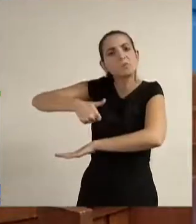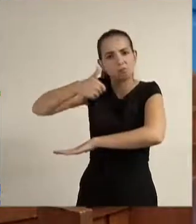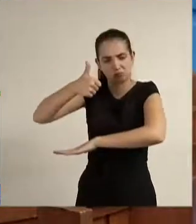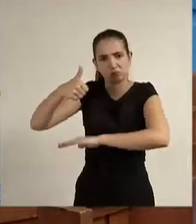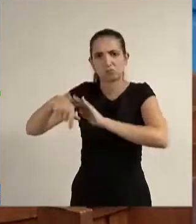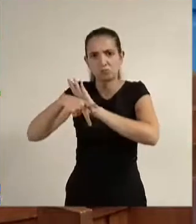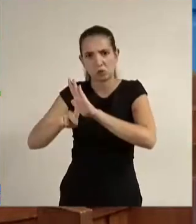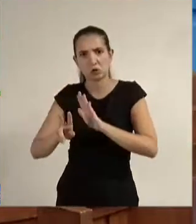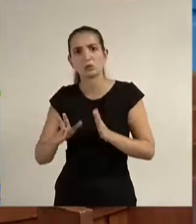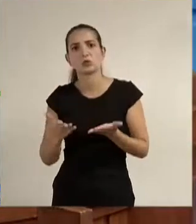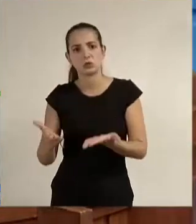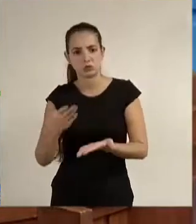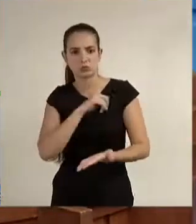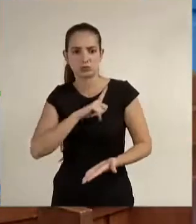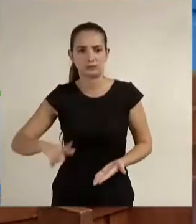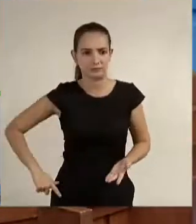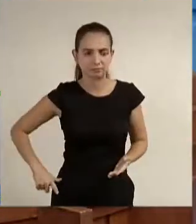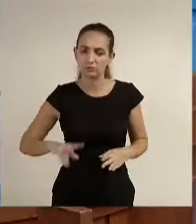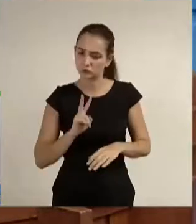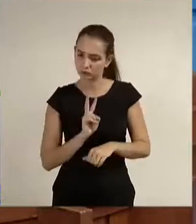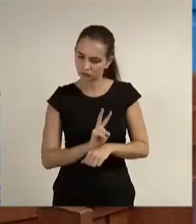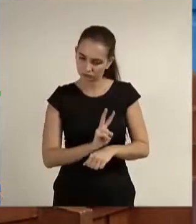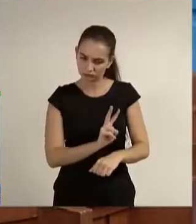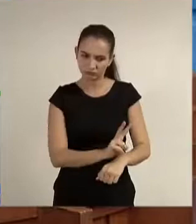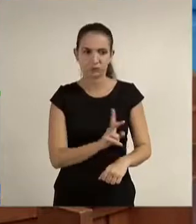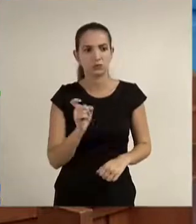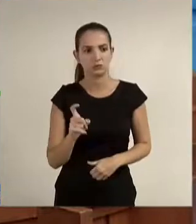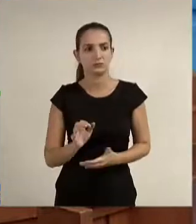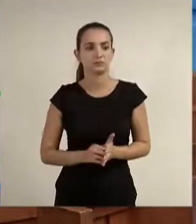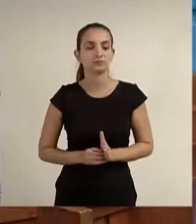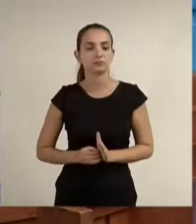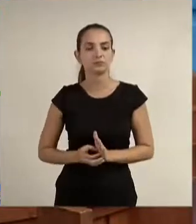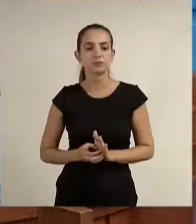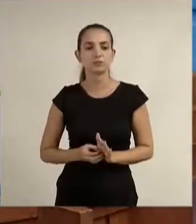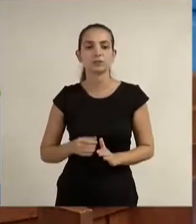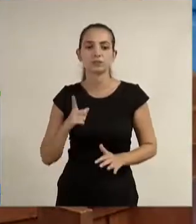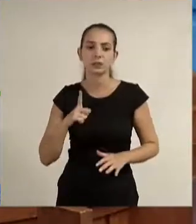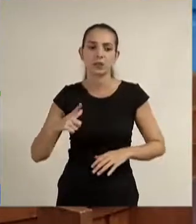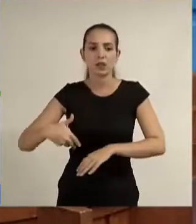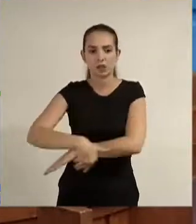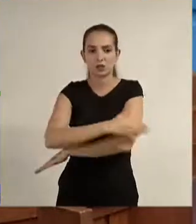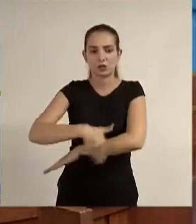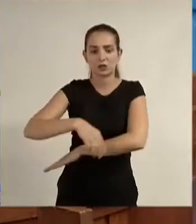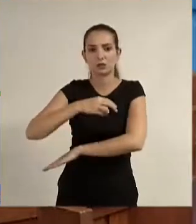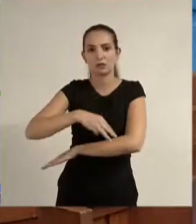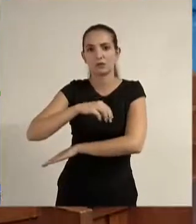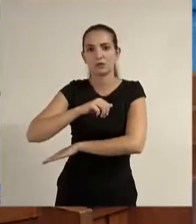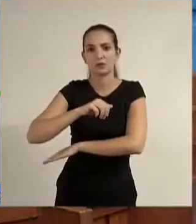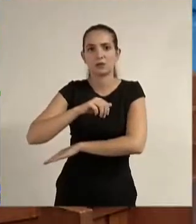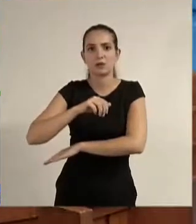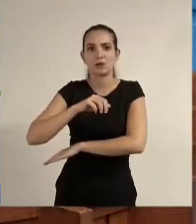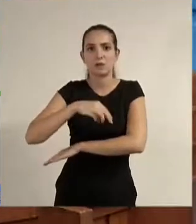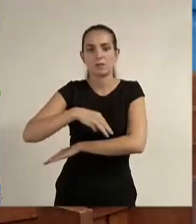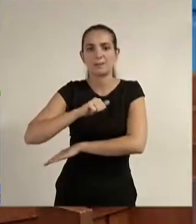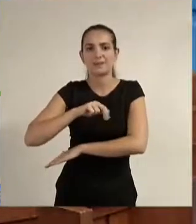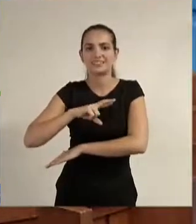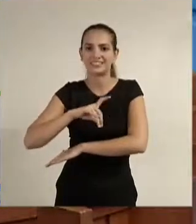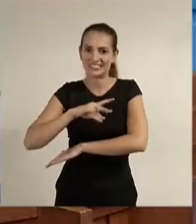avenida de grande fluxo, que liga vários bairros de Dourados,